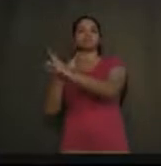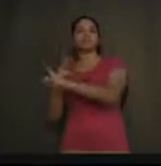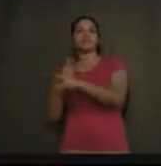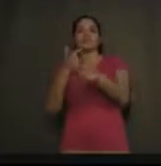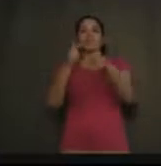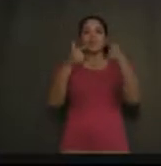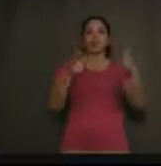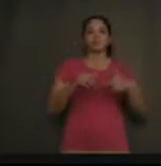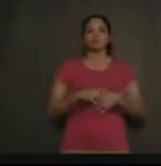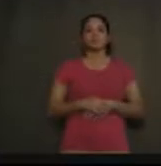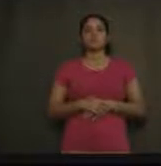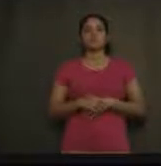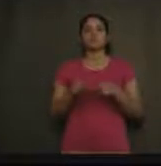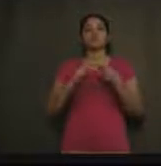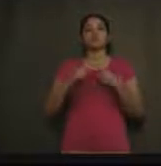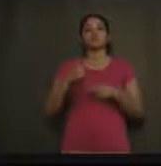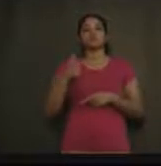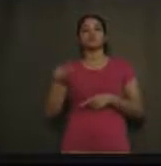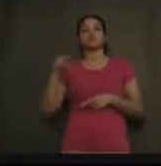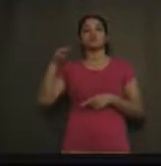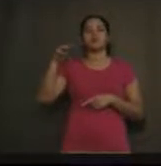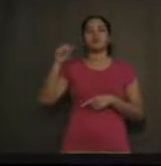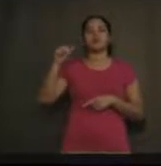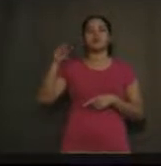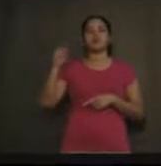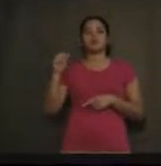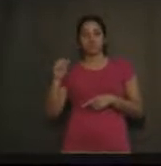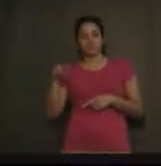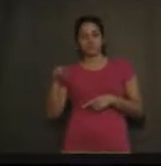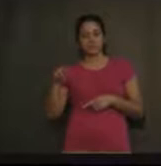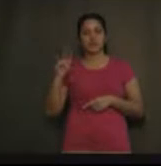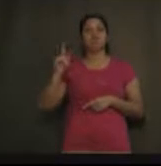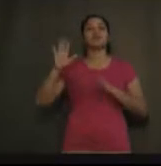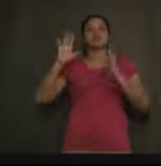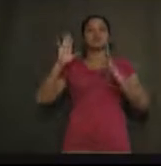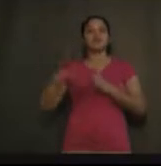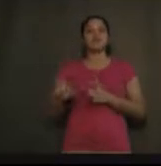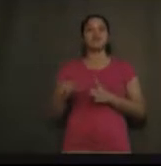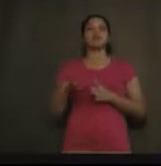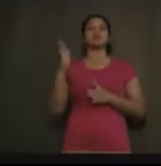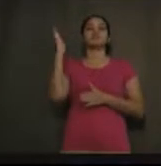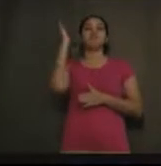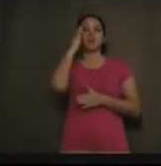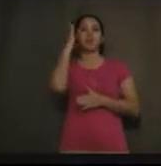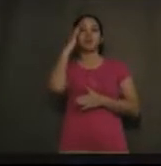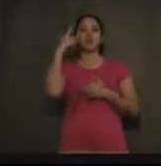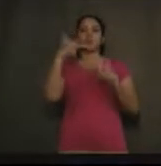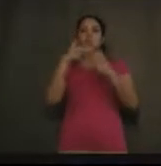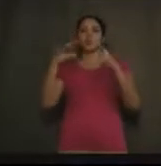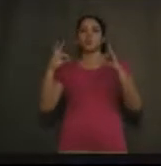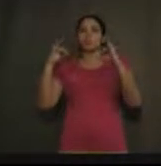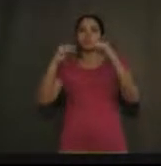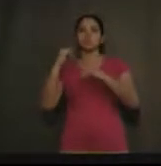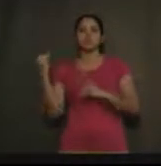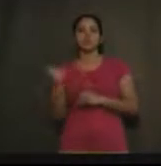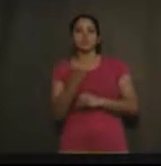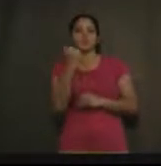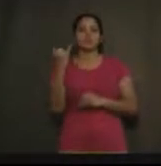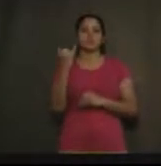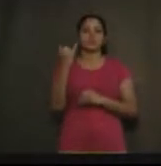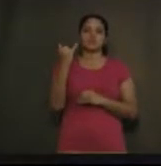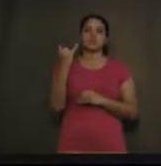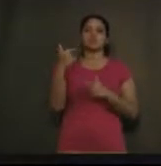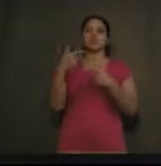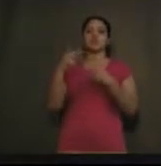Já Mittag-Leffler, pelo contrário, desde cedo soube que tudo que ele fazia era extremamente importante, e em particular todas